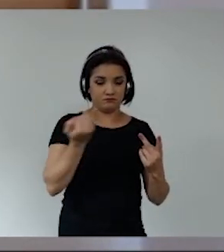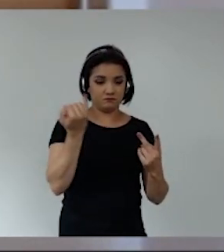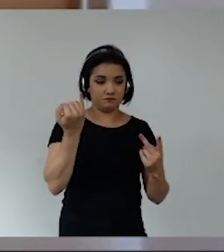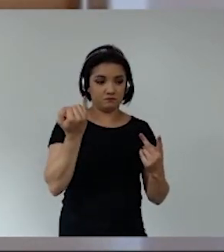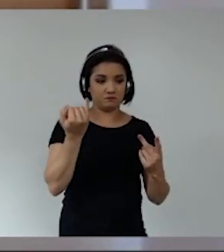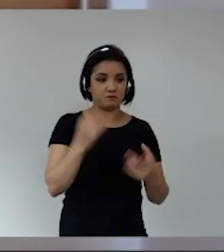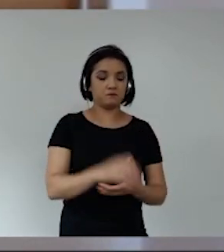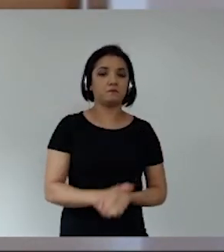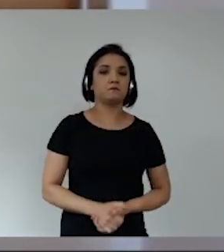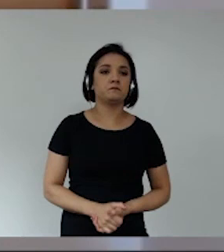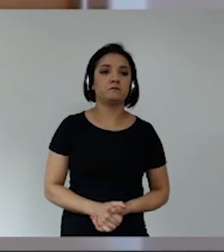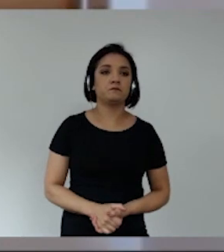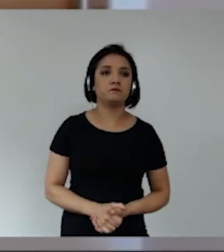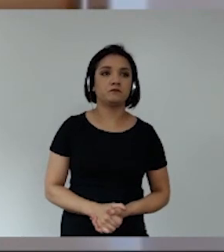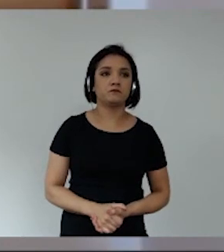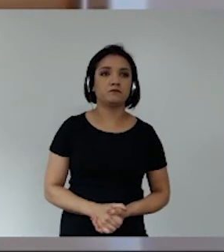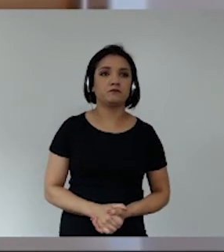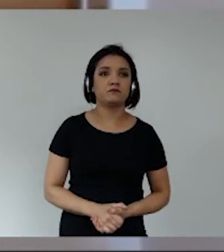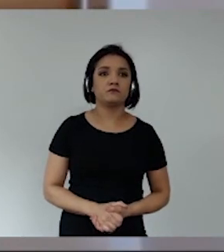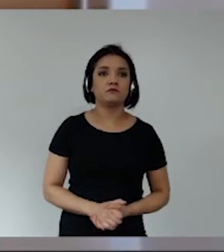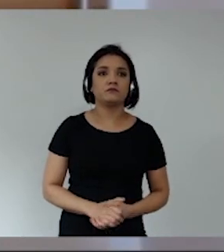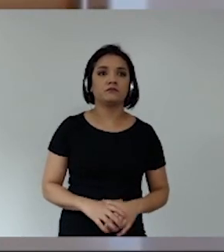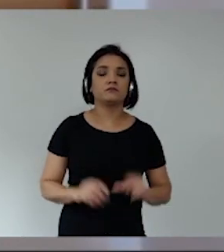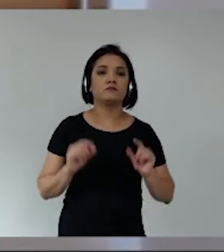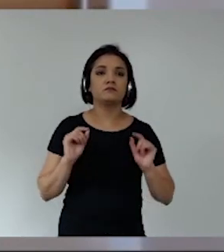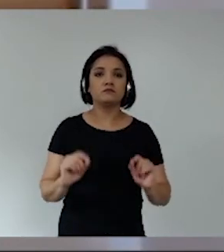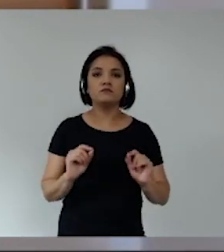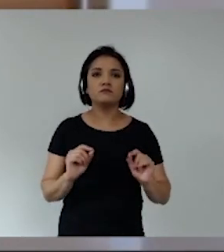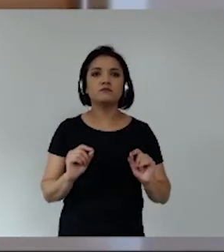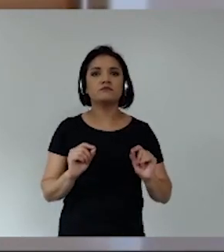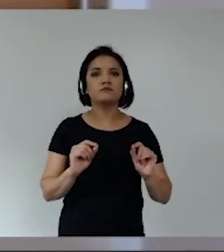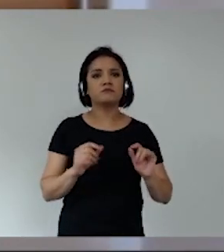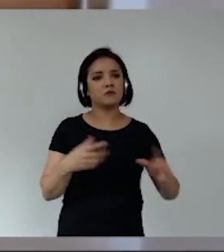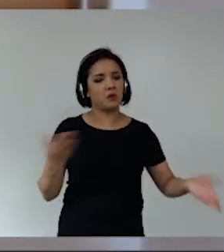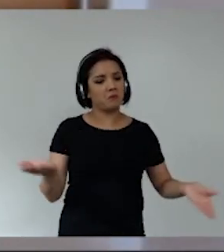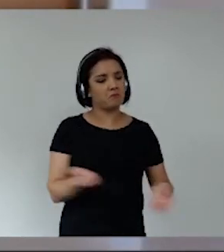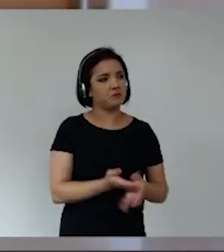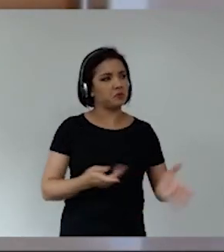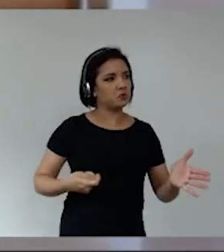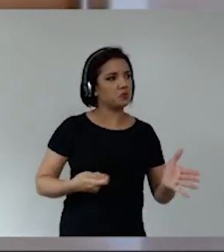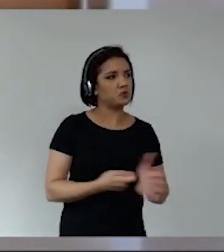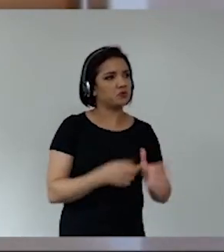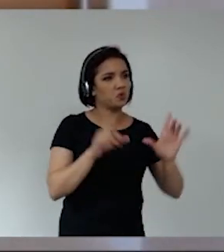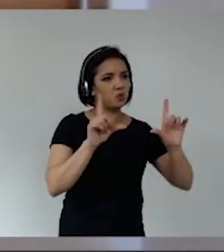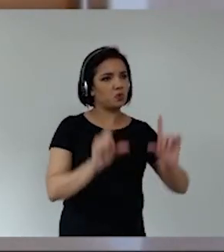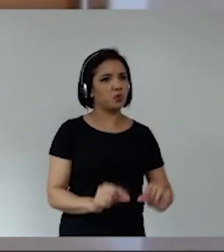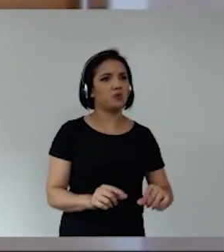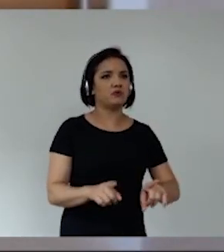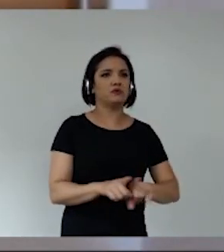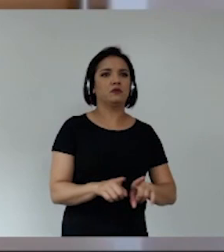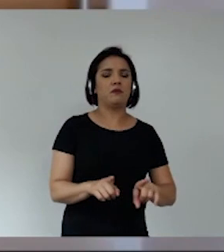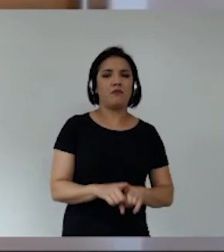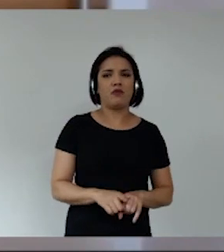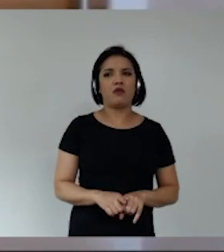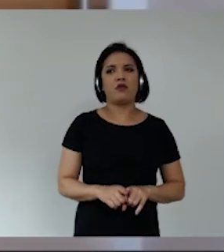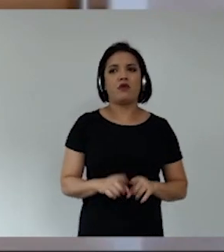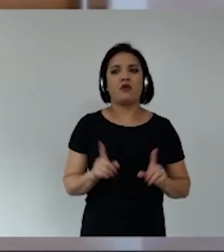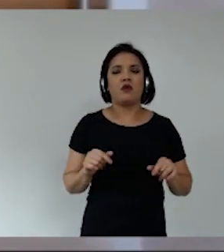conversar e mencionar aqui, é que esse fenômeno da desjudicialização de atos,